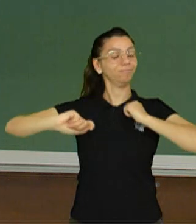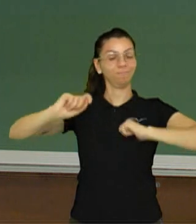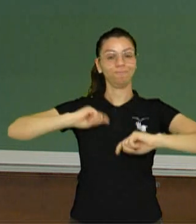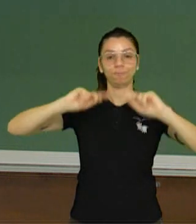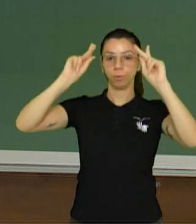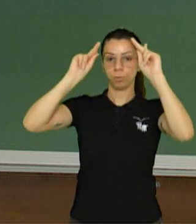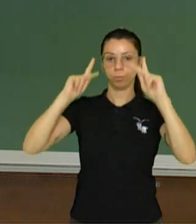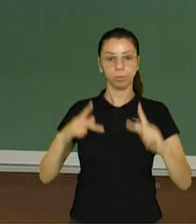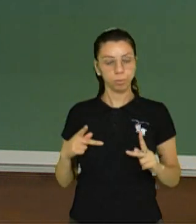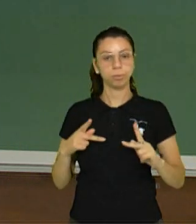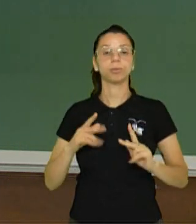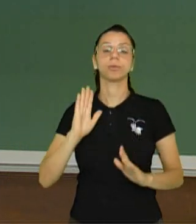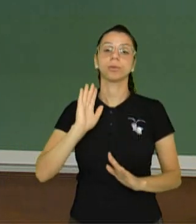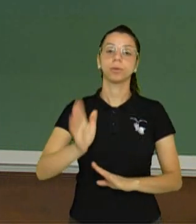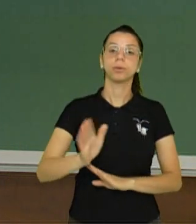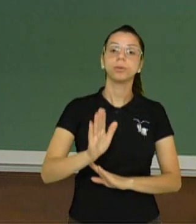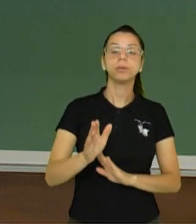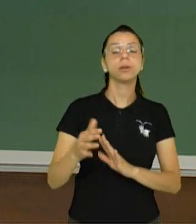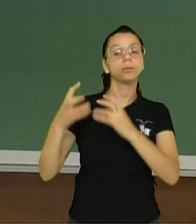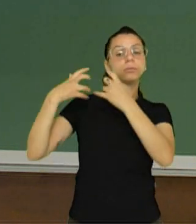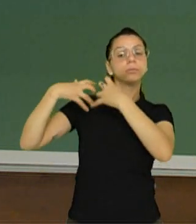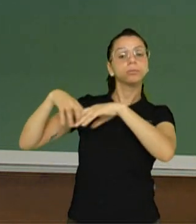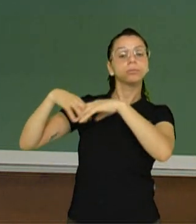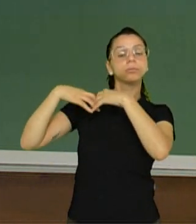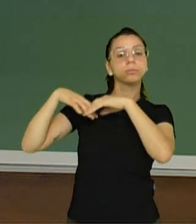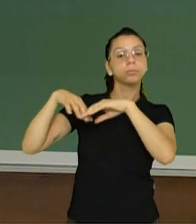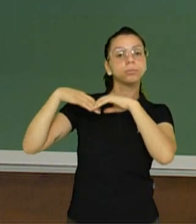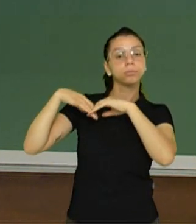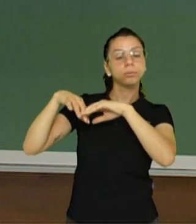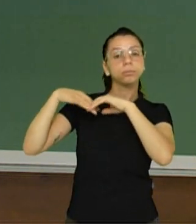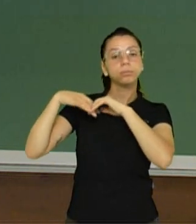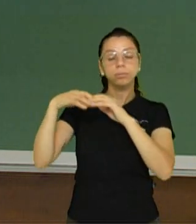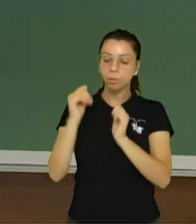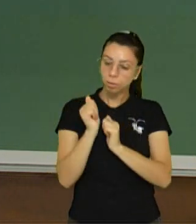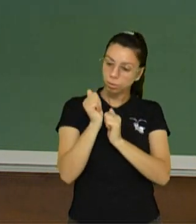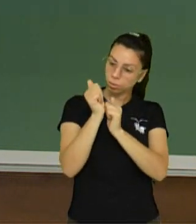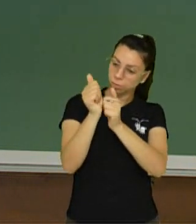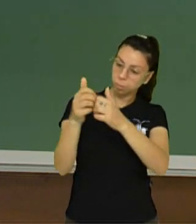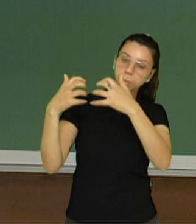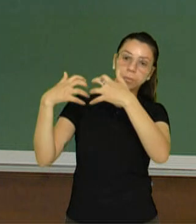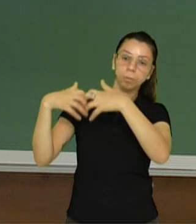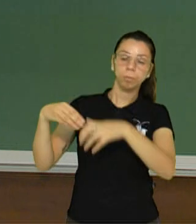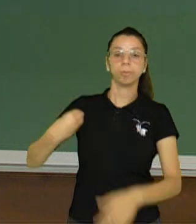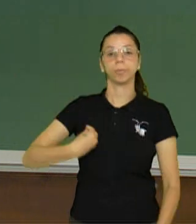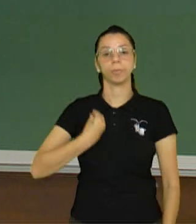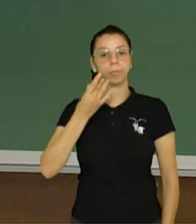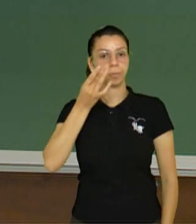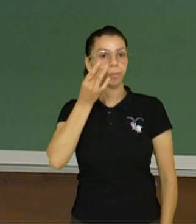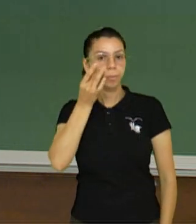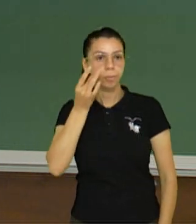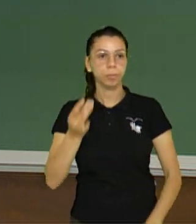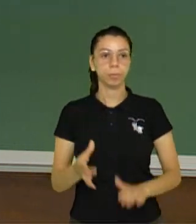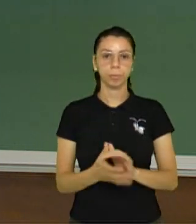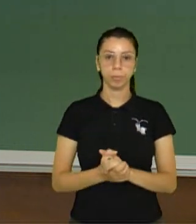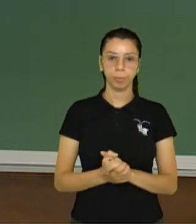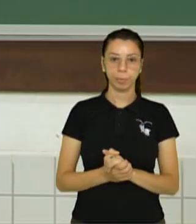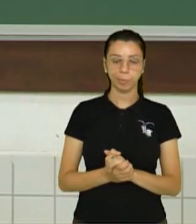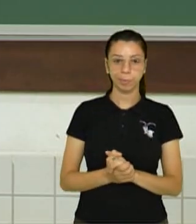fazendo essa reflexão, ele já está conduzindo a uma reflexão existencialista.